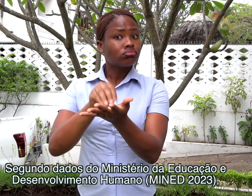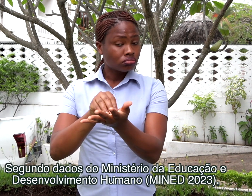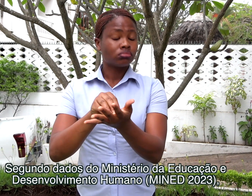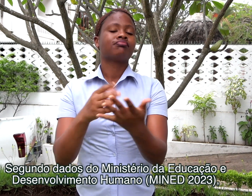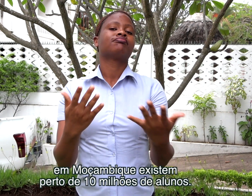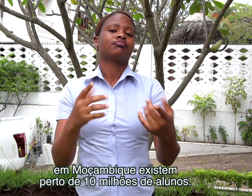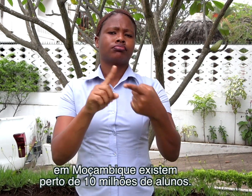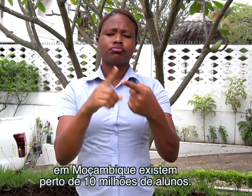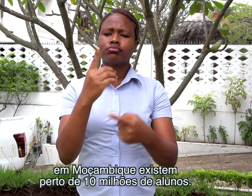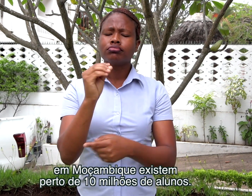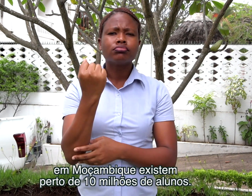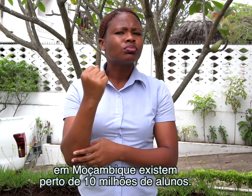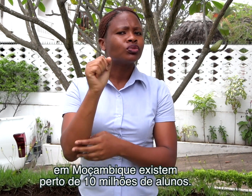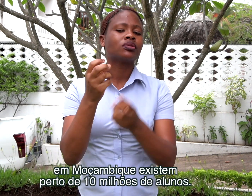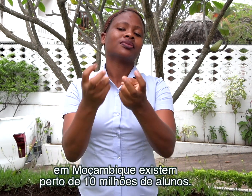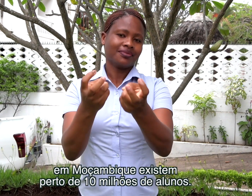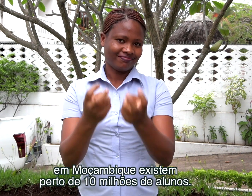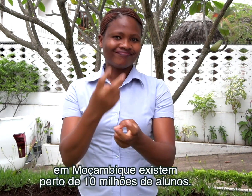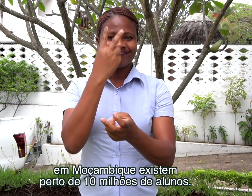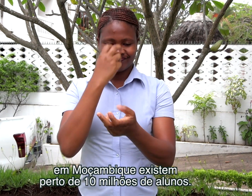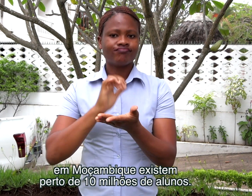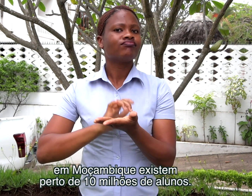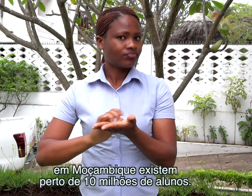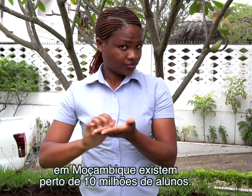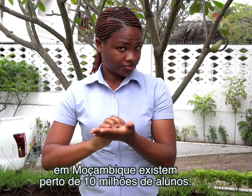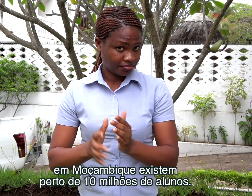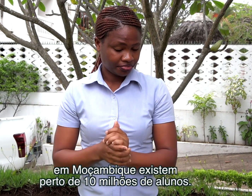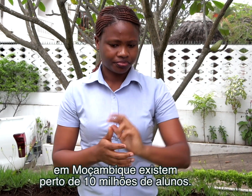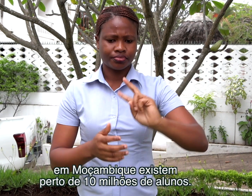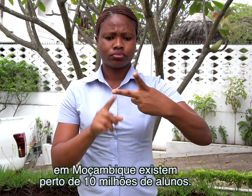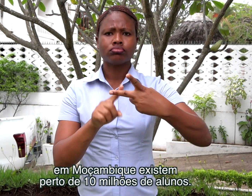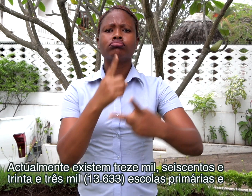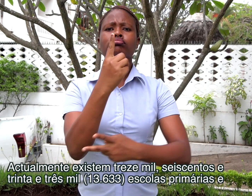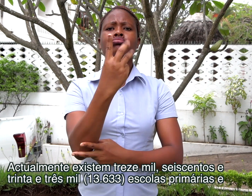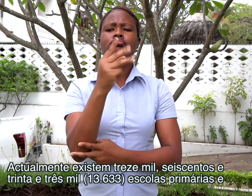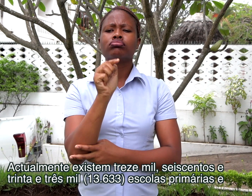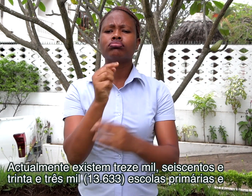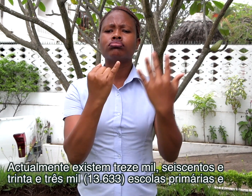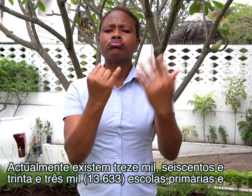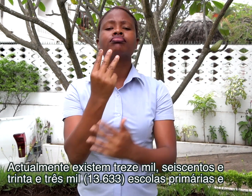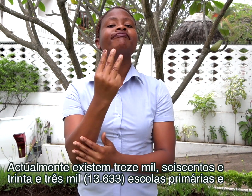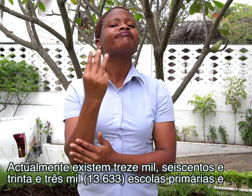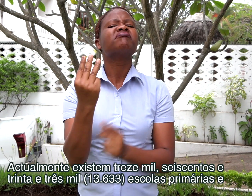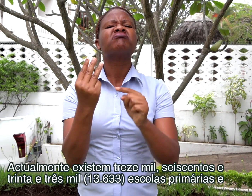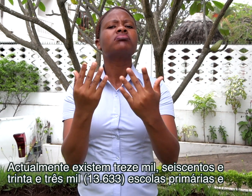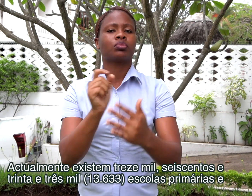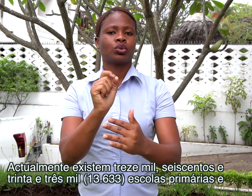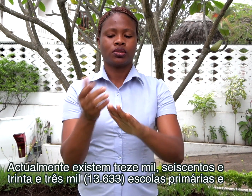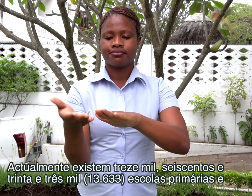Desenvolvimento Humano, em Moçambique existem perto de 10 milhões de alunos. Atualmente